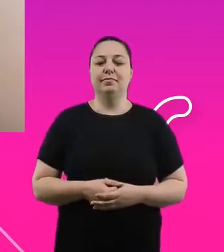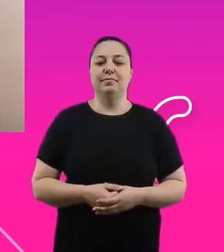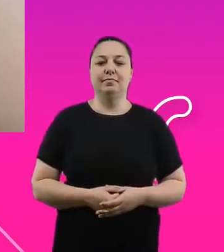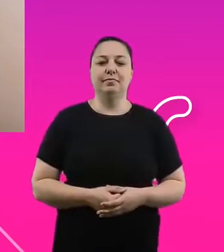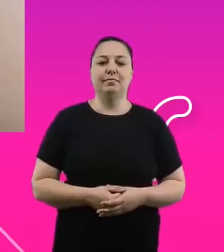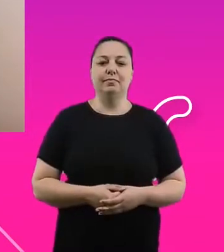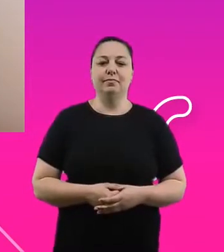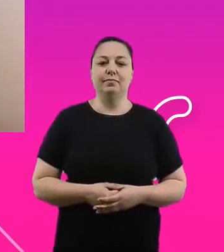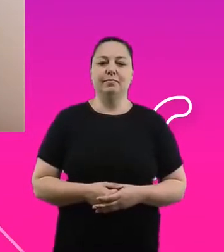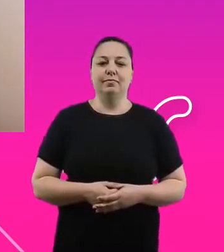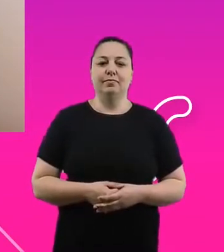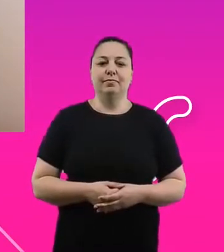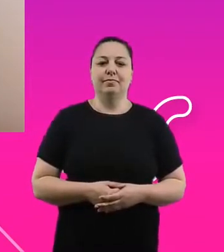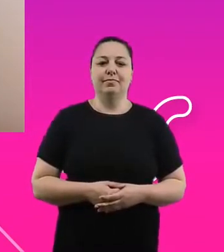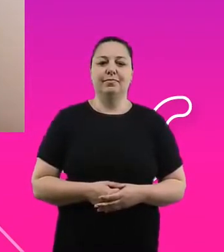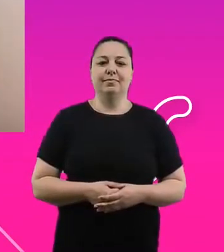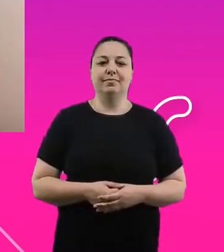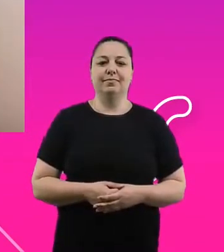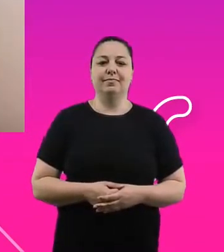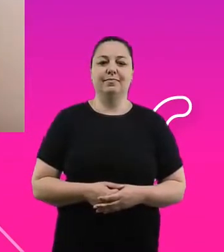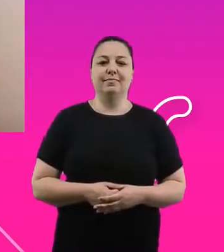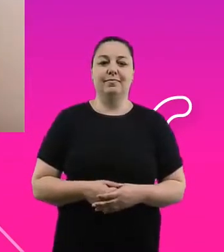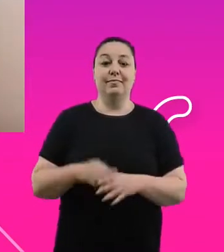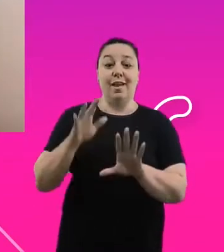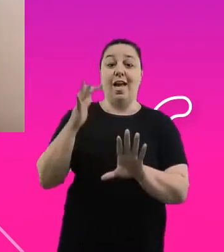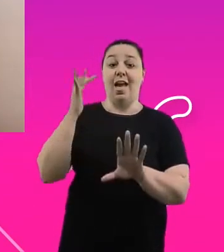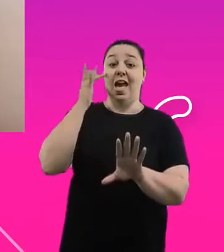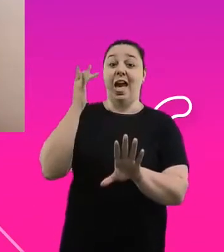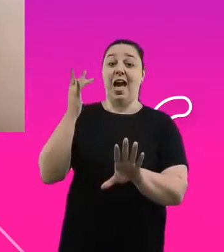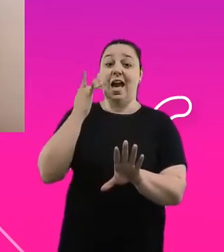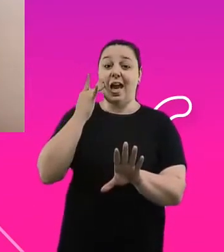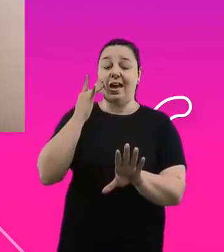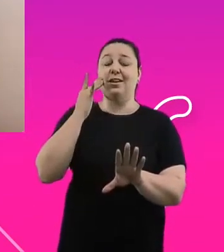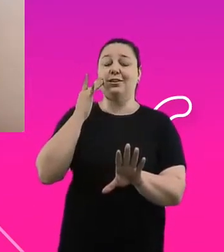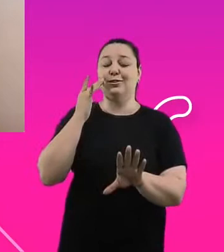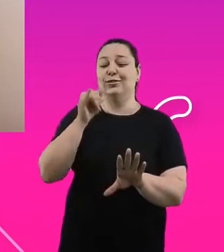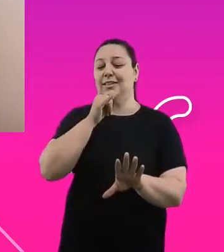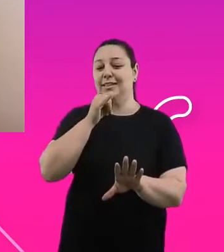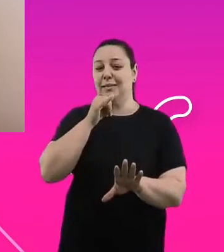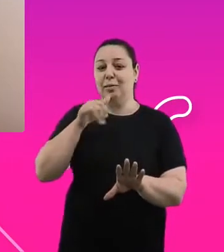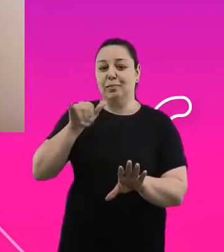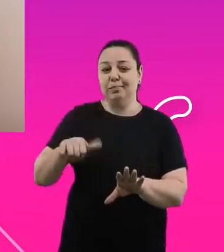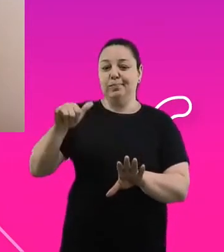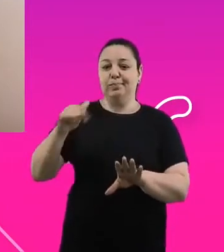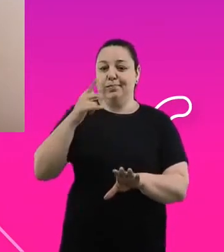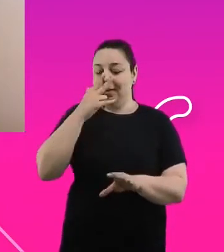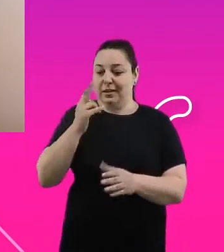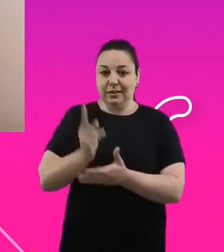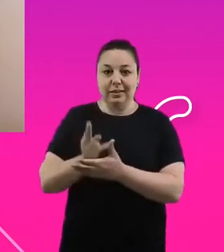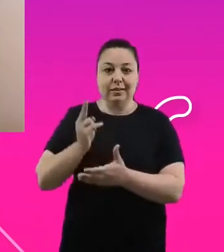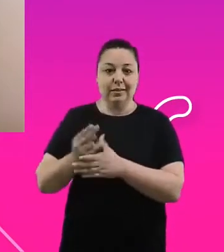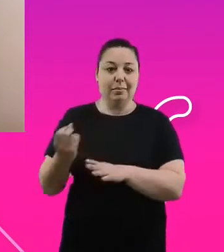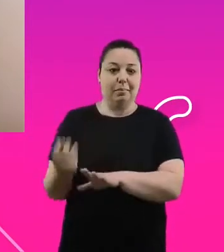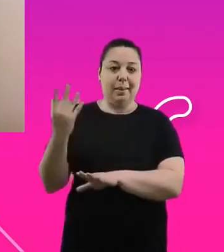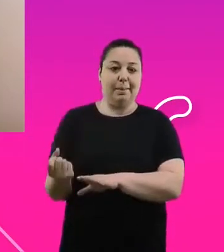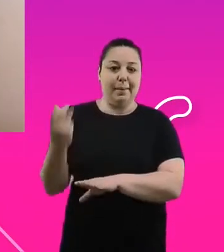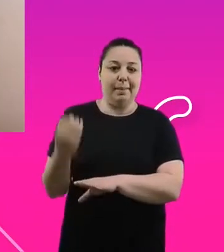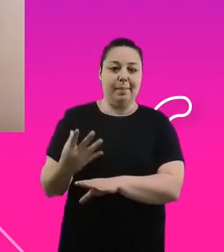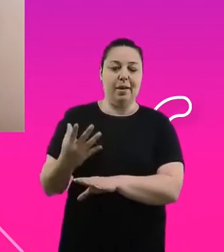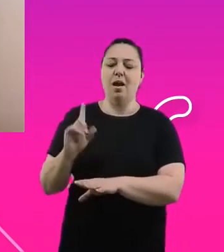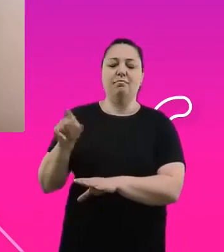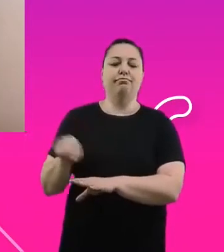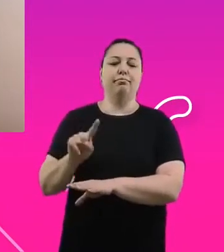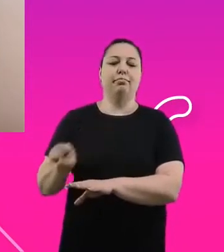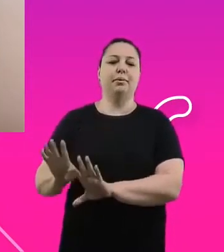Eu acho que desativar as notificações é um bom começo, mas também fazer uma boa curadoria de conteúdo daquilo que você vai ler e levar